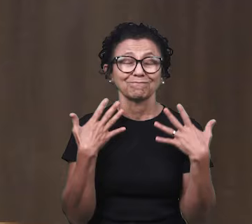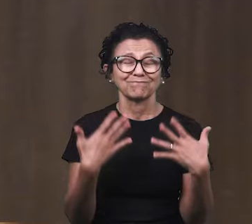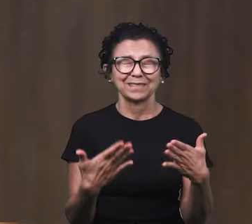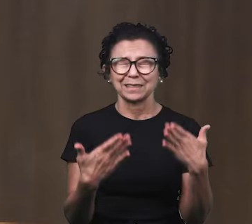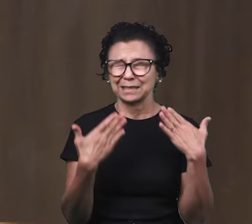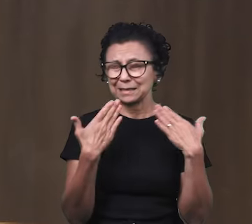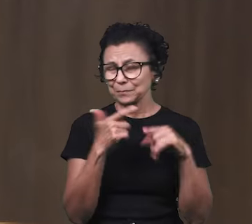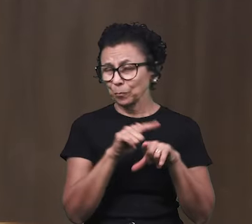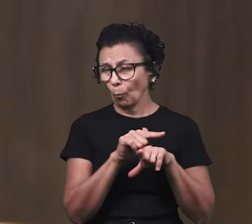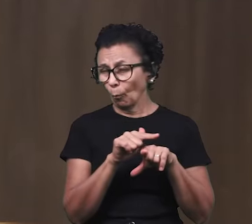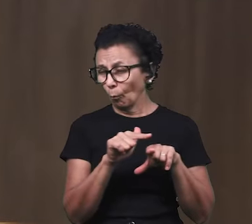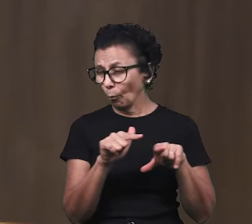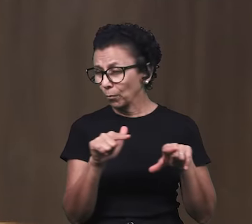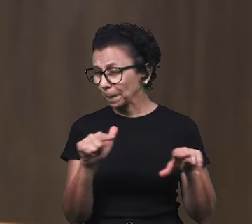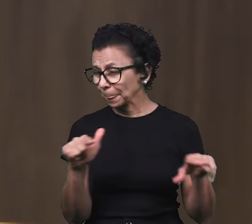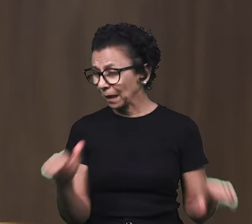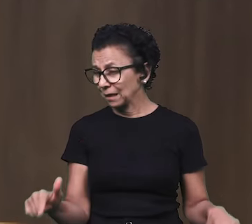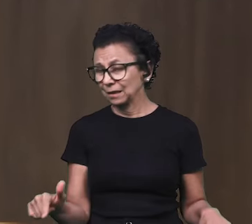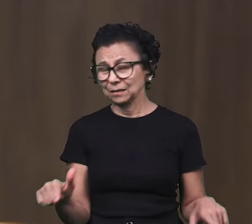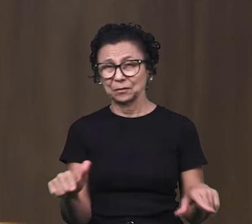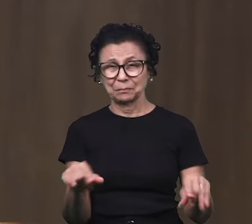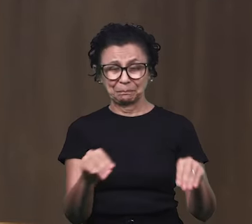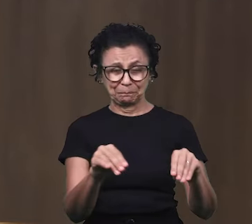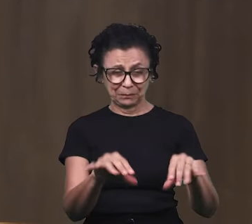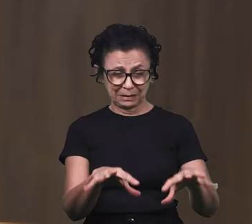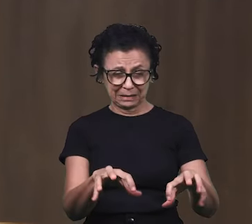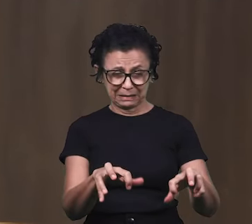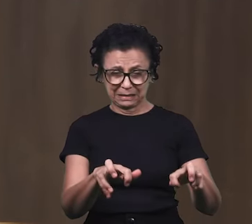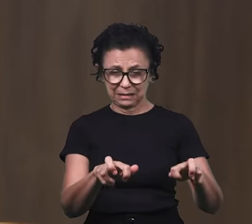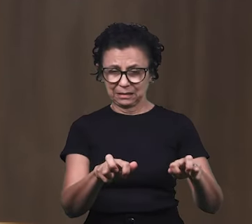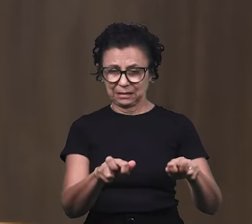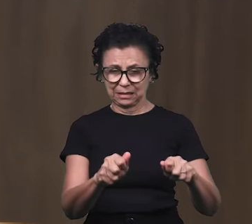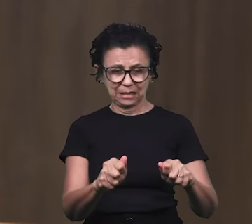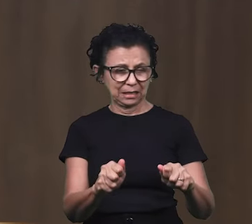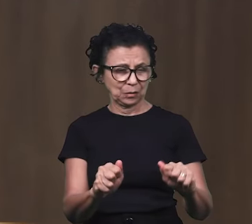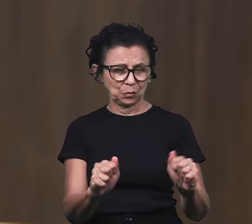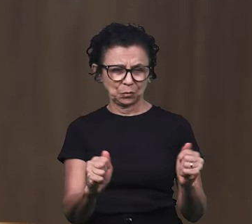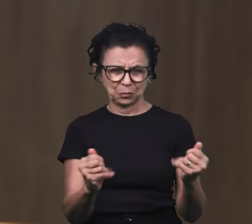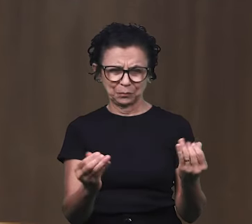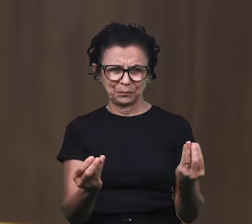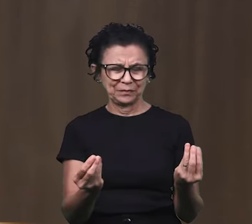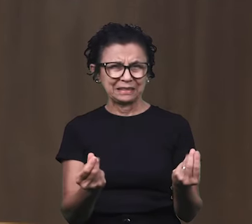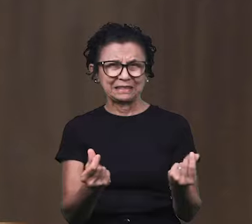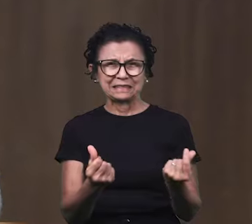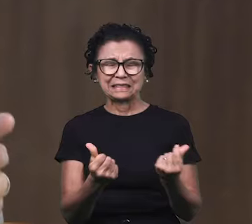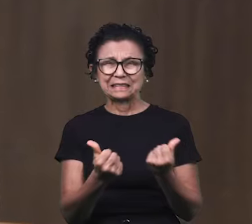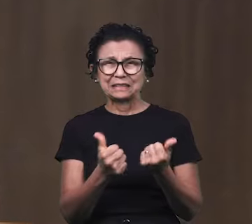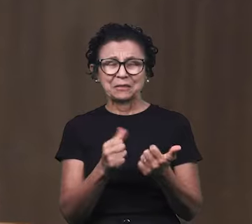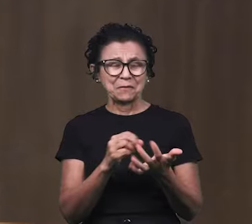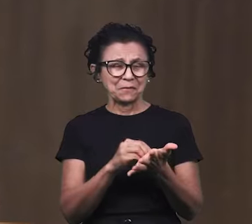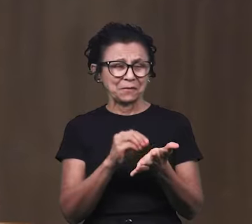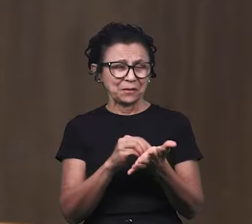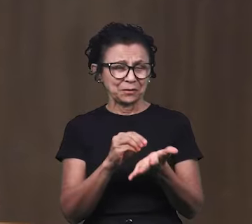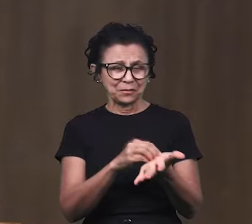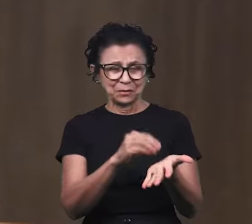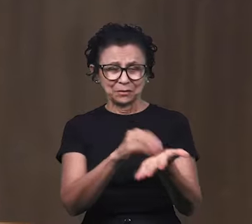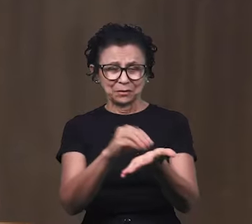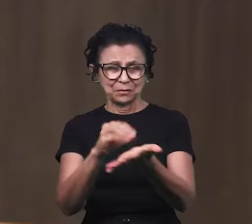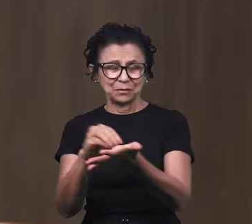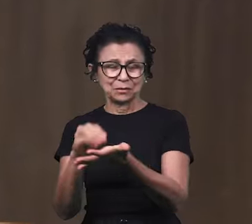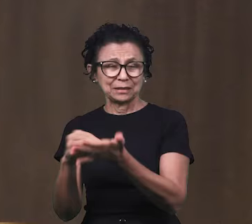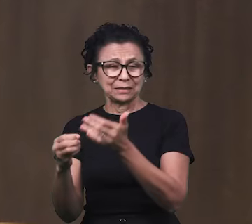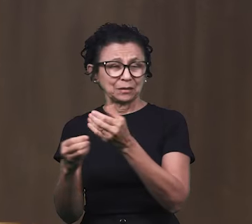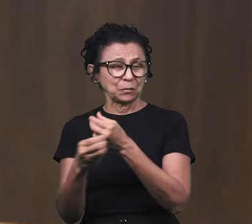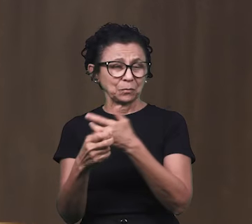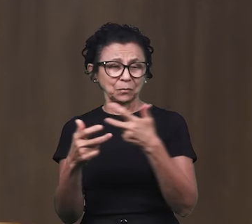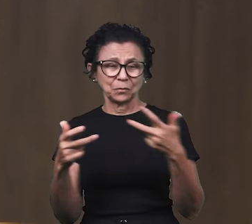é? Uma terra seca, no meio de tanta escassez, olha o